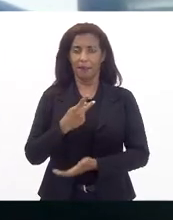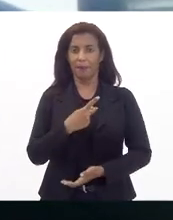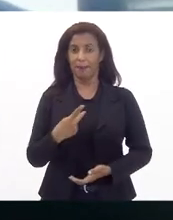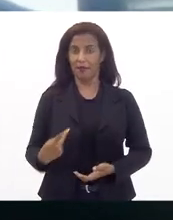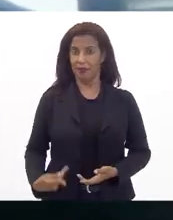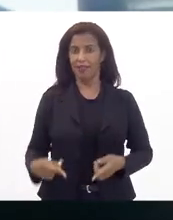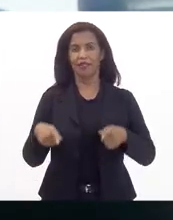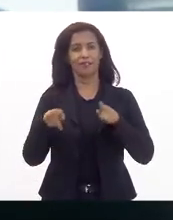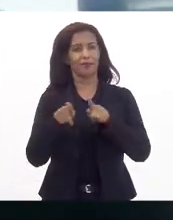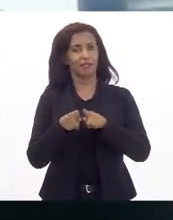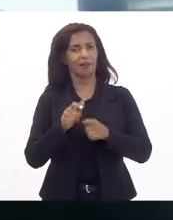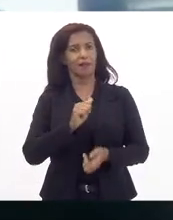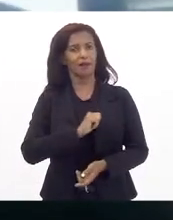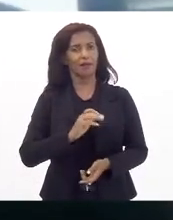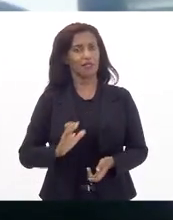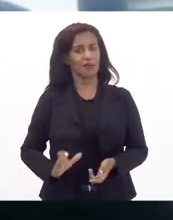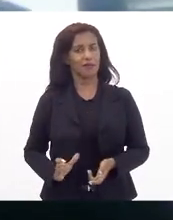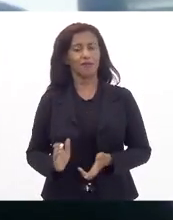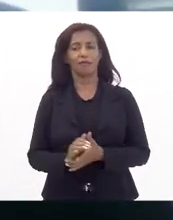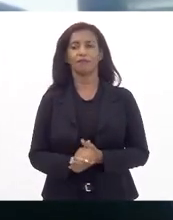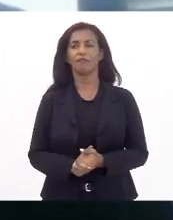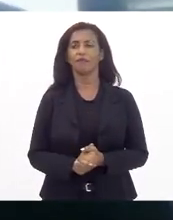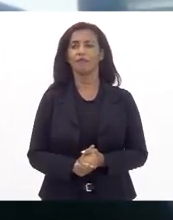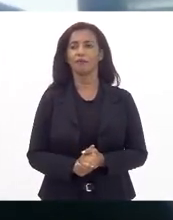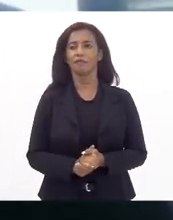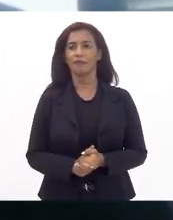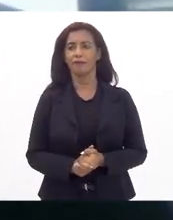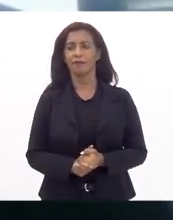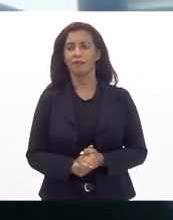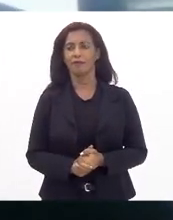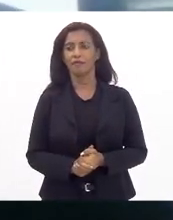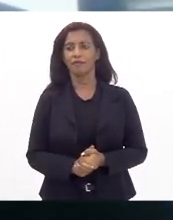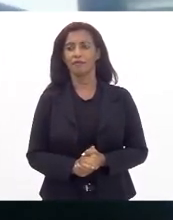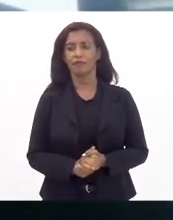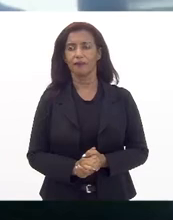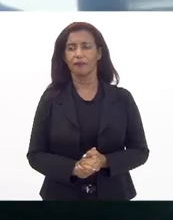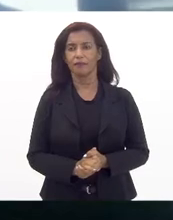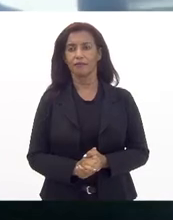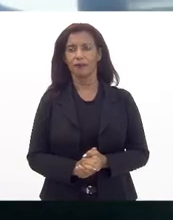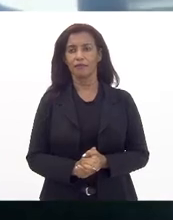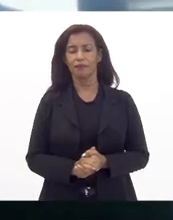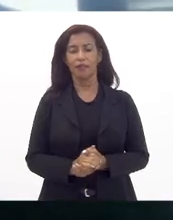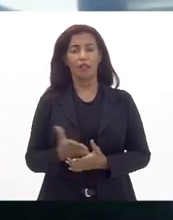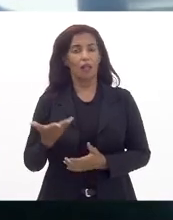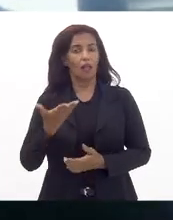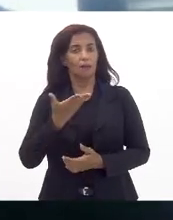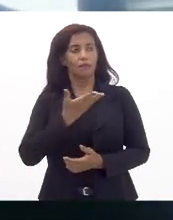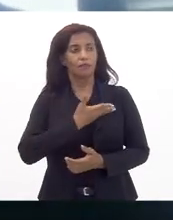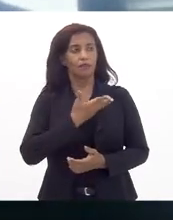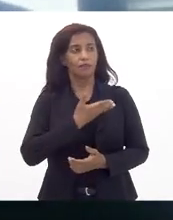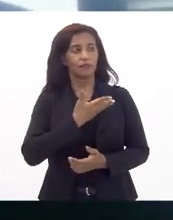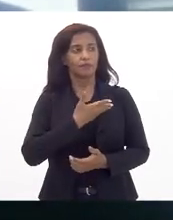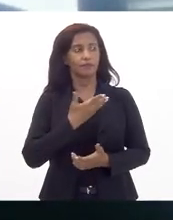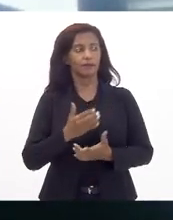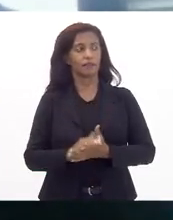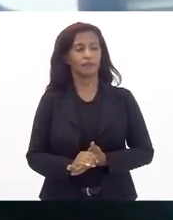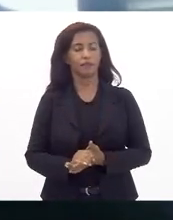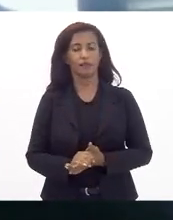também André Ceciliano e os companheiros